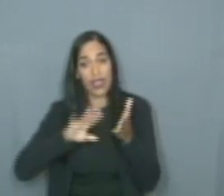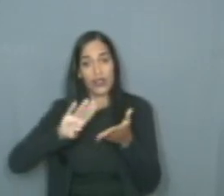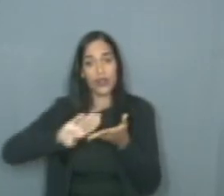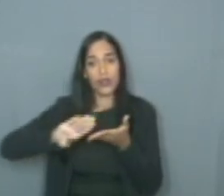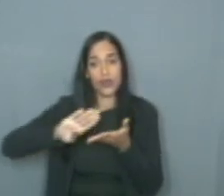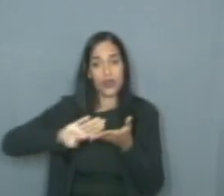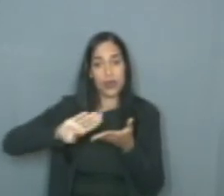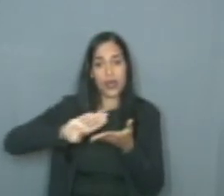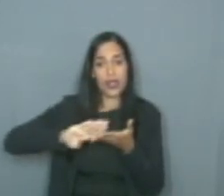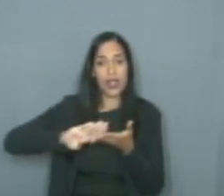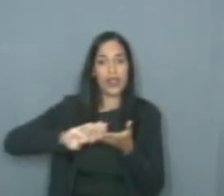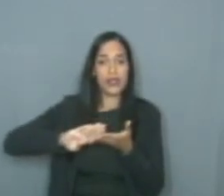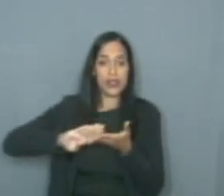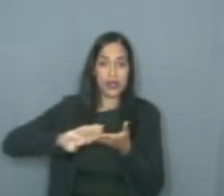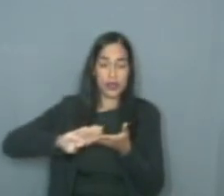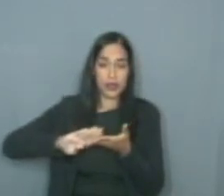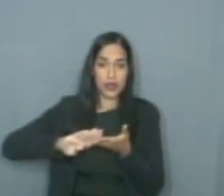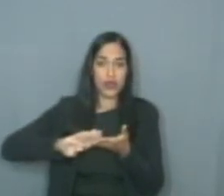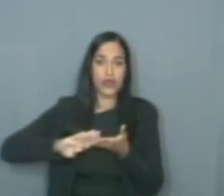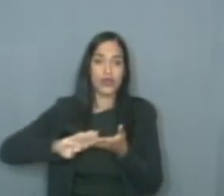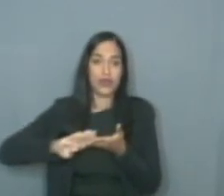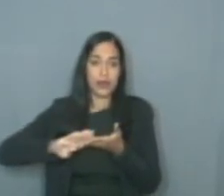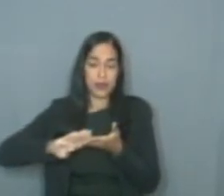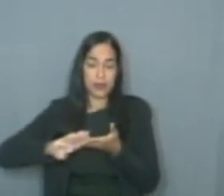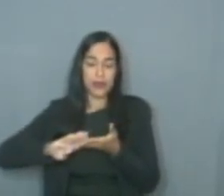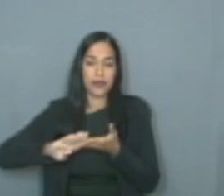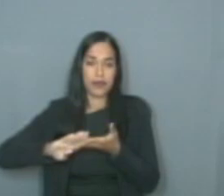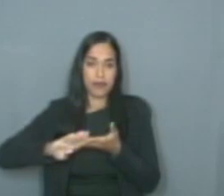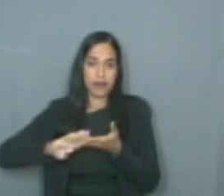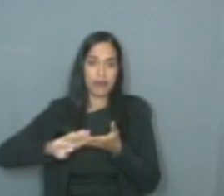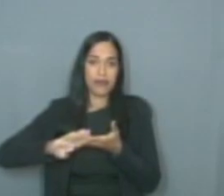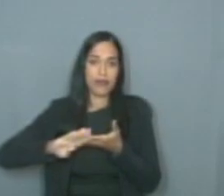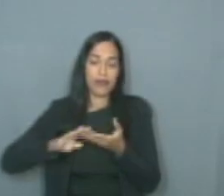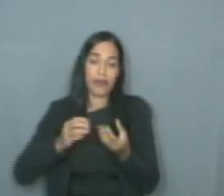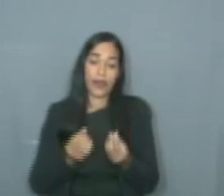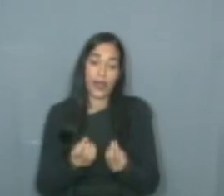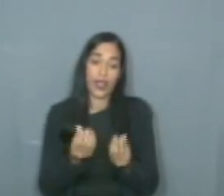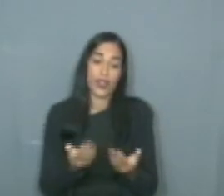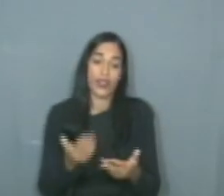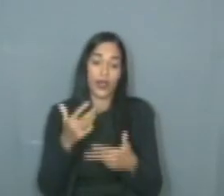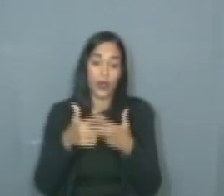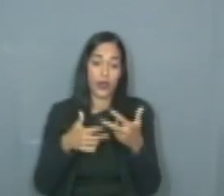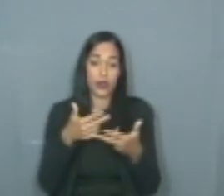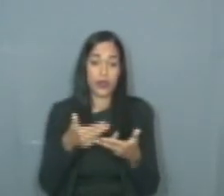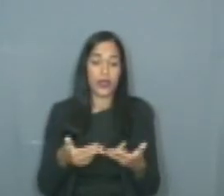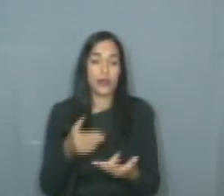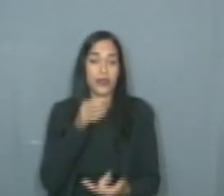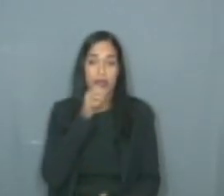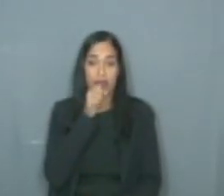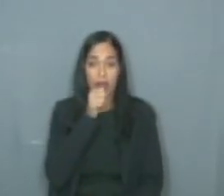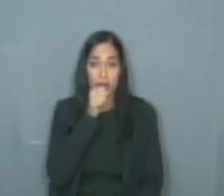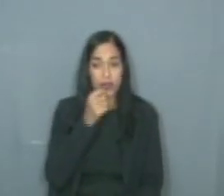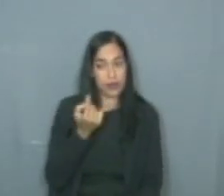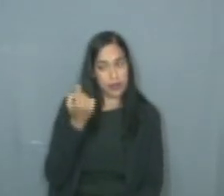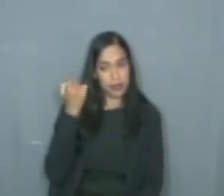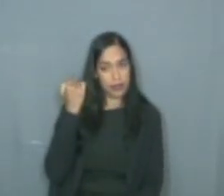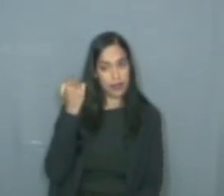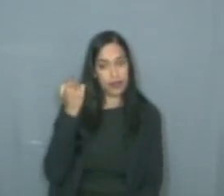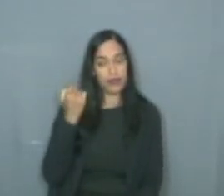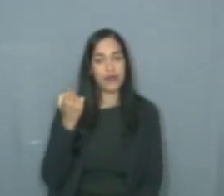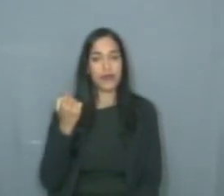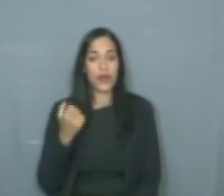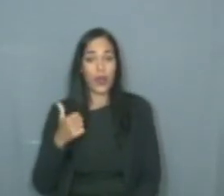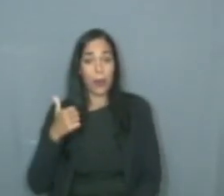Bancários, que realizou, inclusive entregou os prêmios neste sábado, o